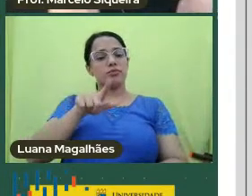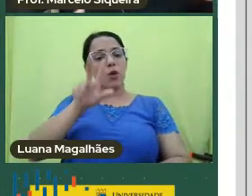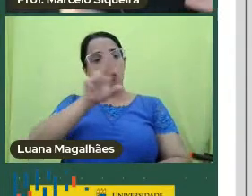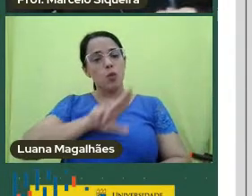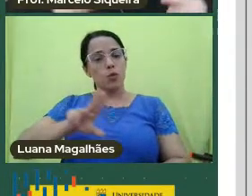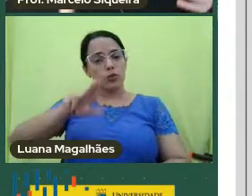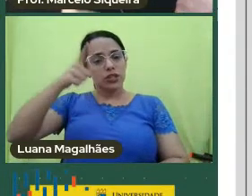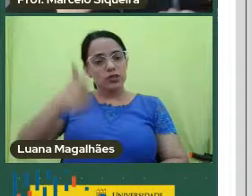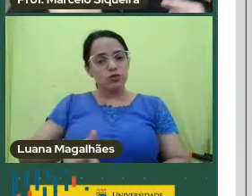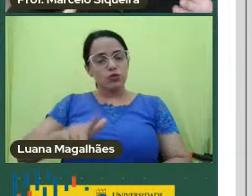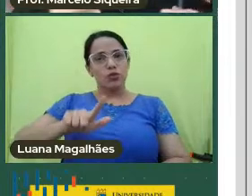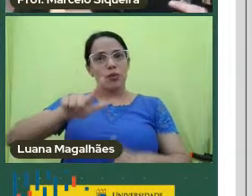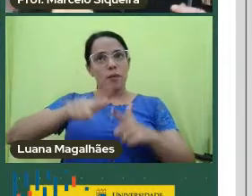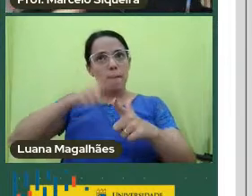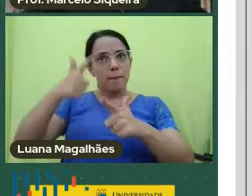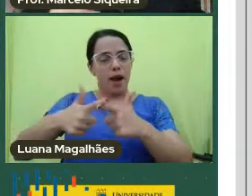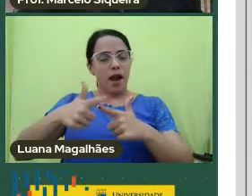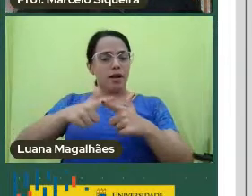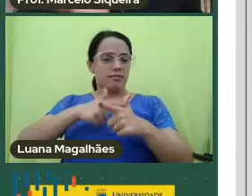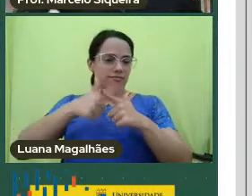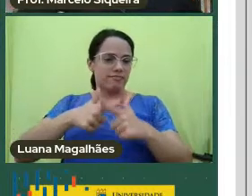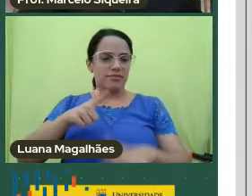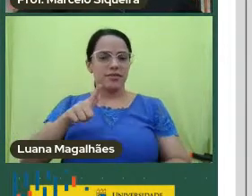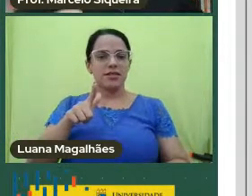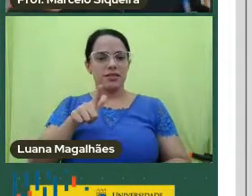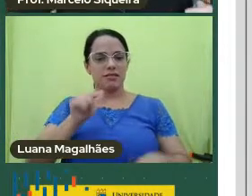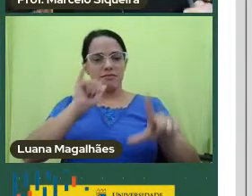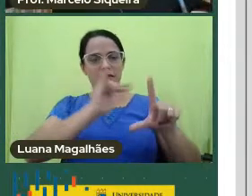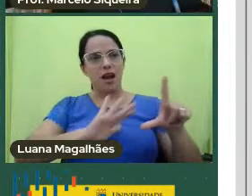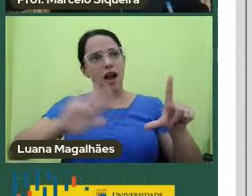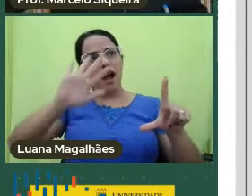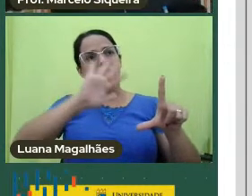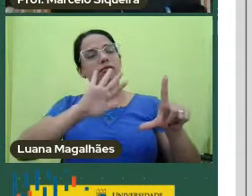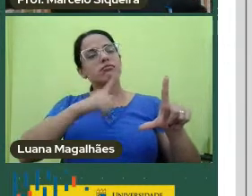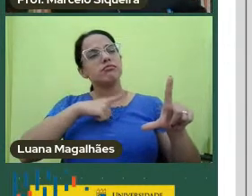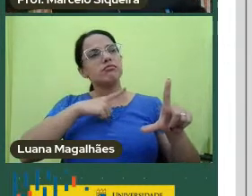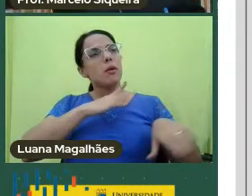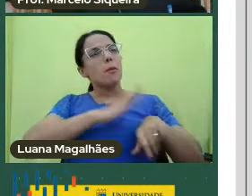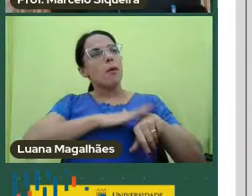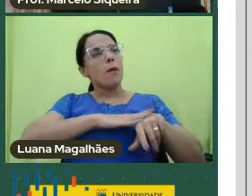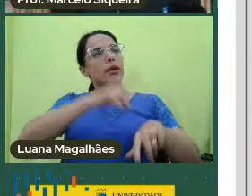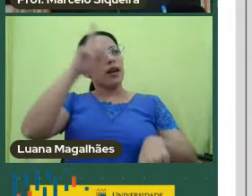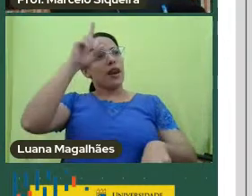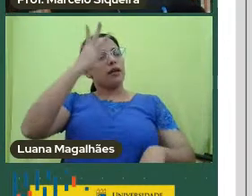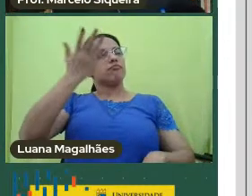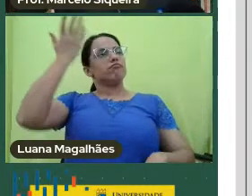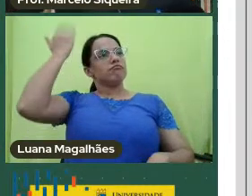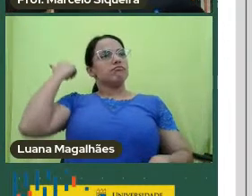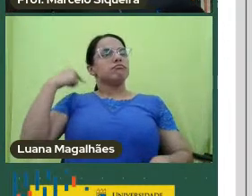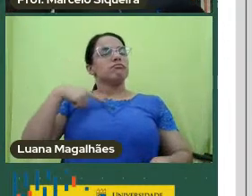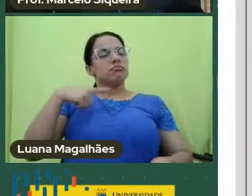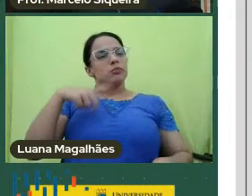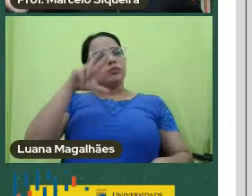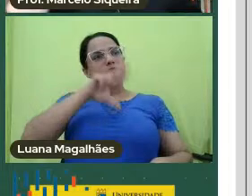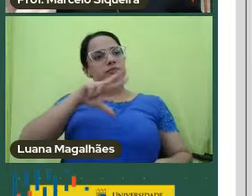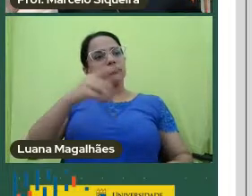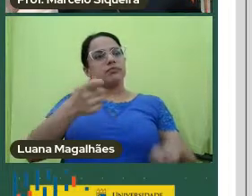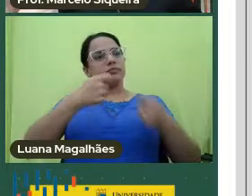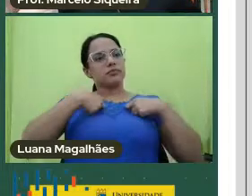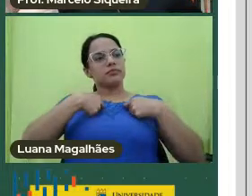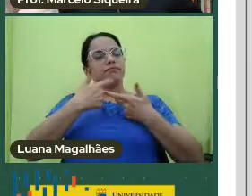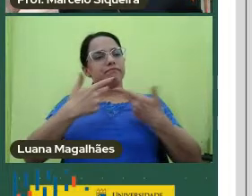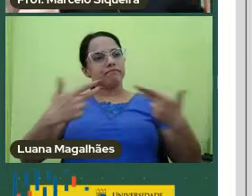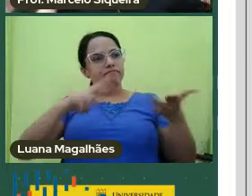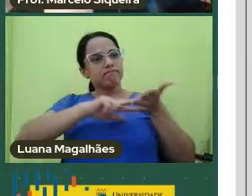imagem possibilita isso, né? Você tem aquele momento de criação, o momento da lembrança, da memória, que traz outros significados